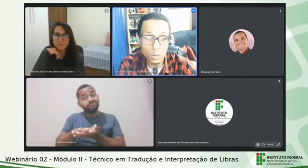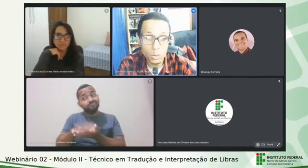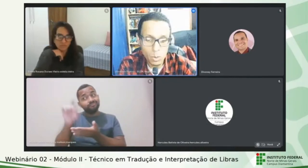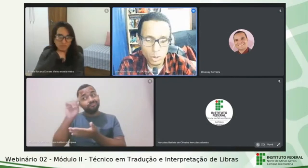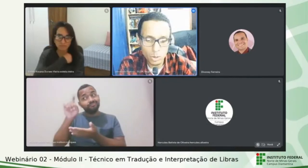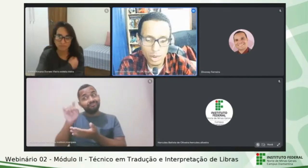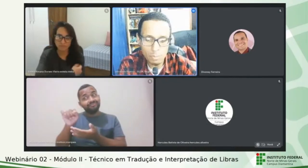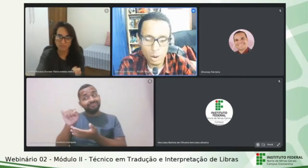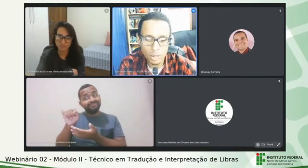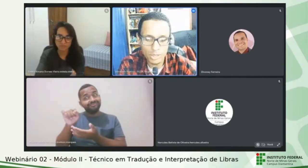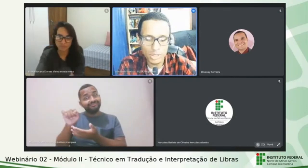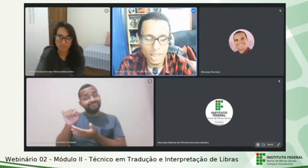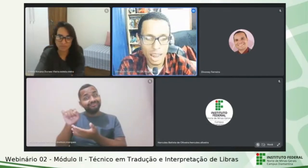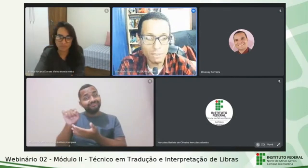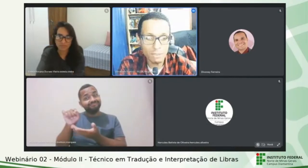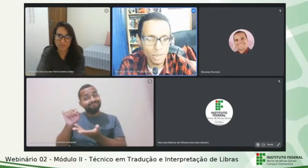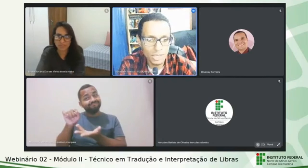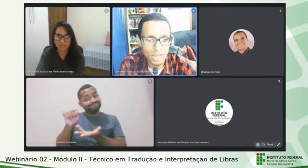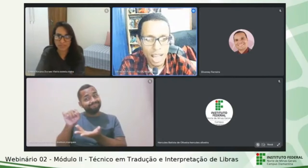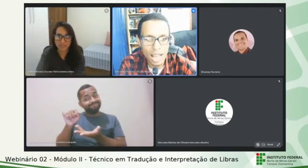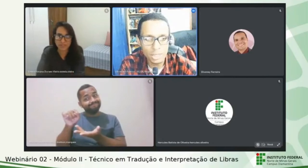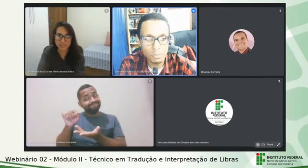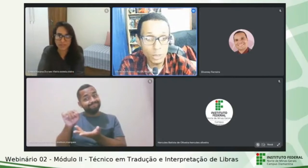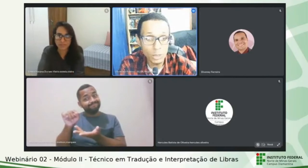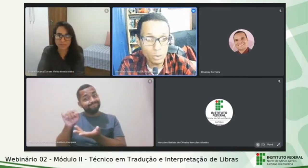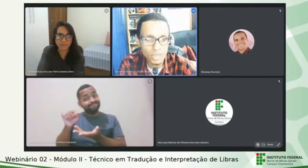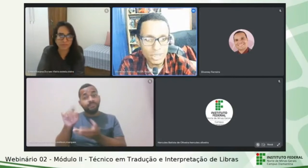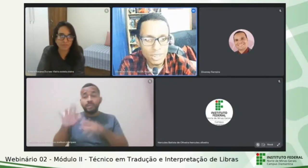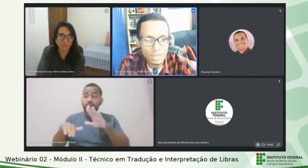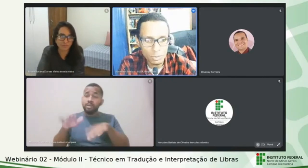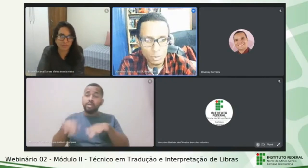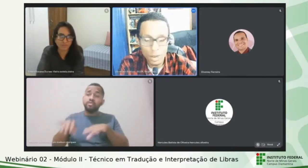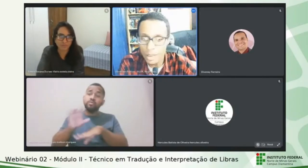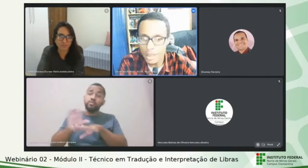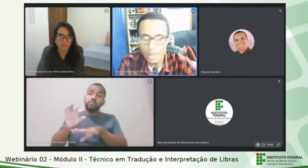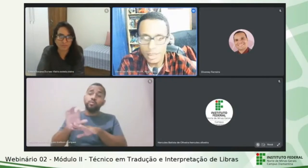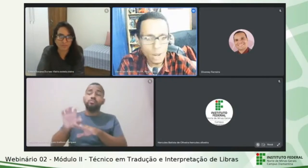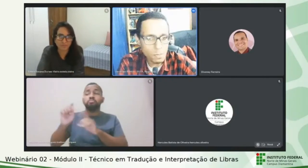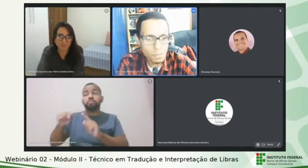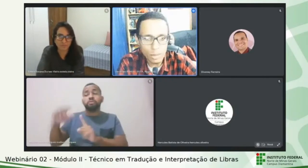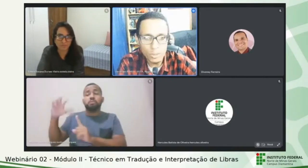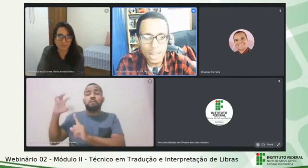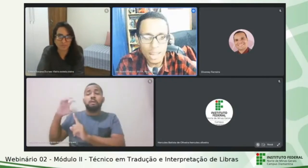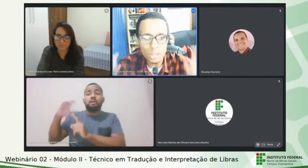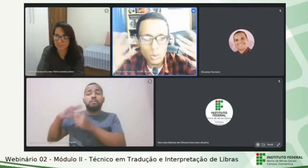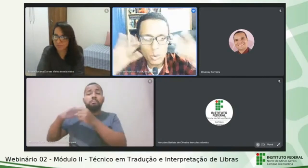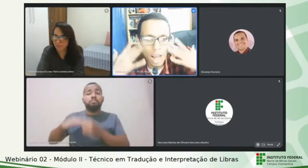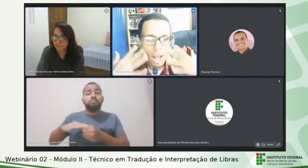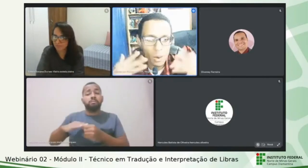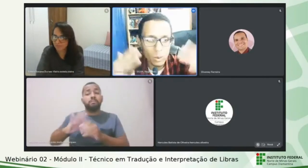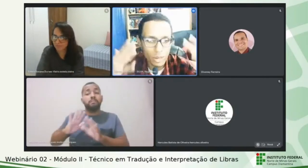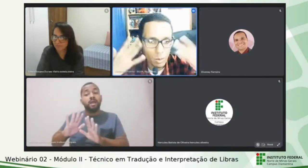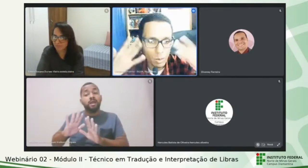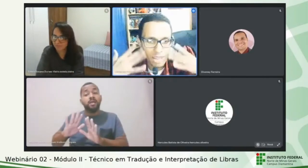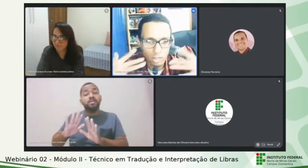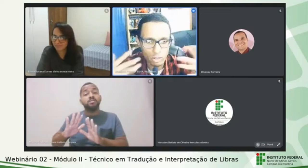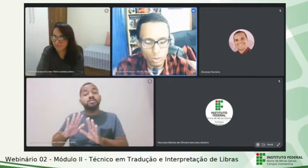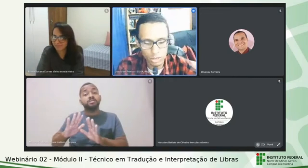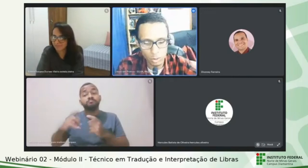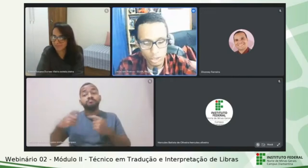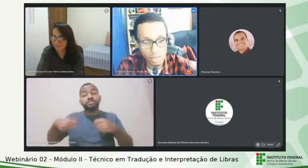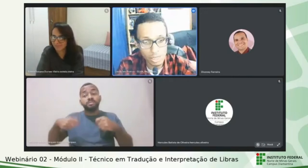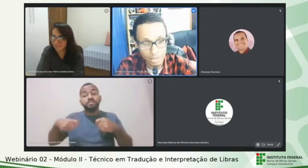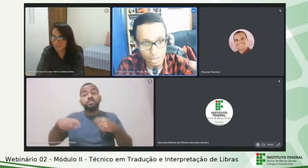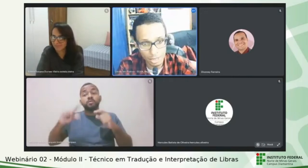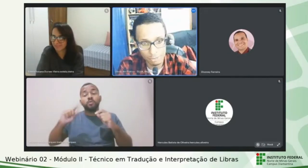Porque o curso ele pode estar influenciado pelo ouvintismo e não pelo natural que a comunidade